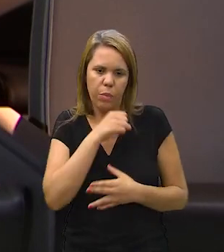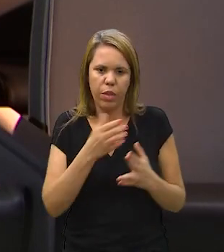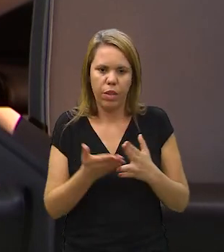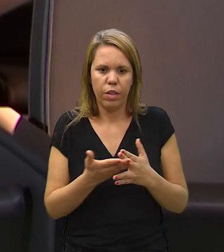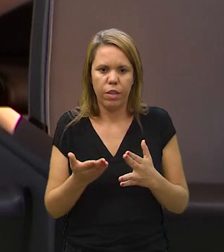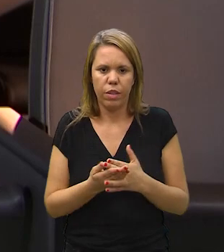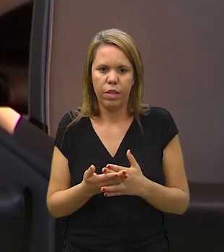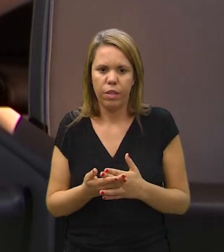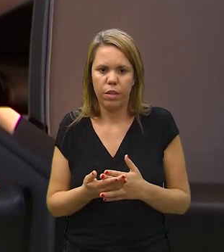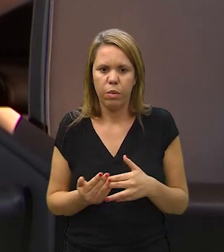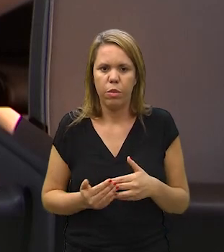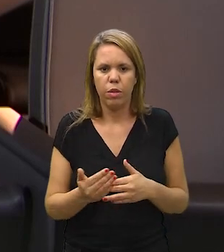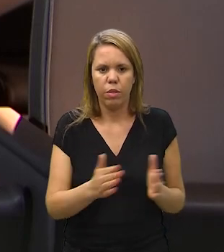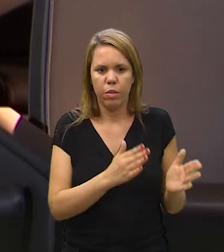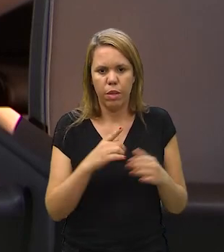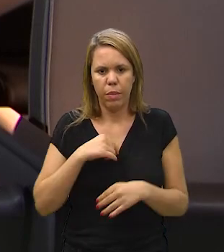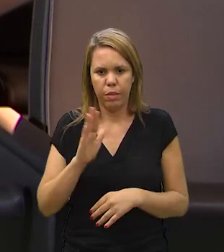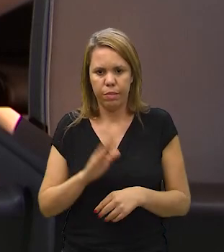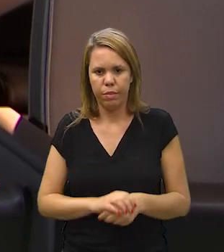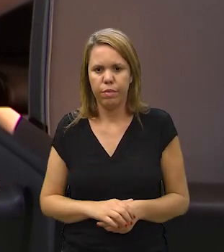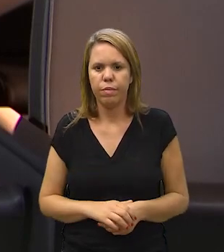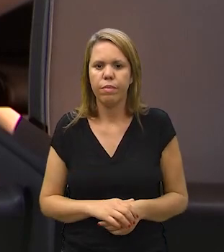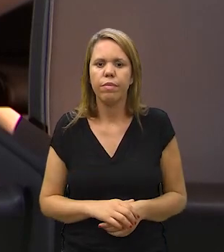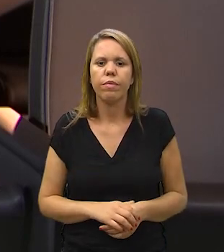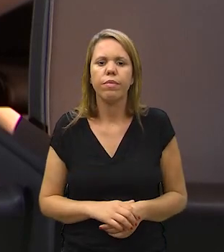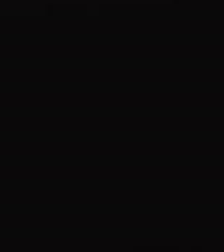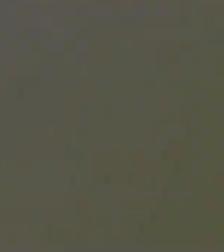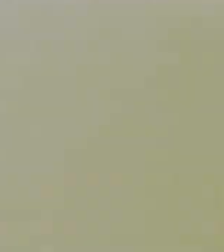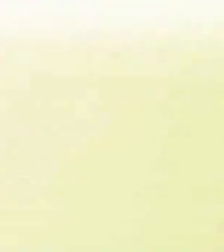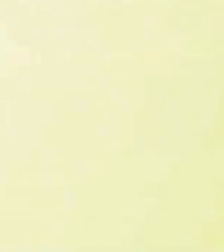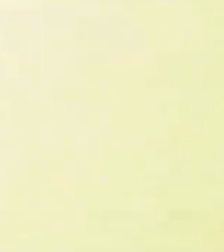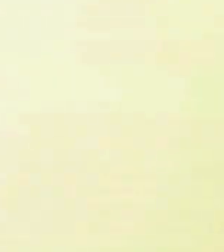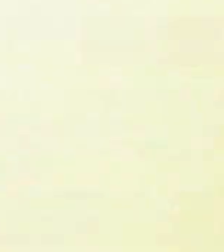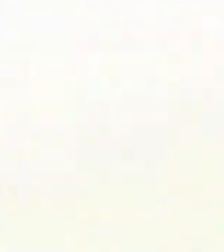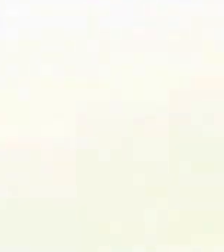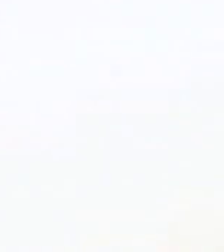para um rápido intervalo e no próximo bloco tem muito mais.